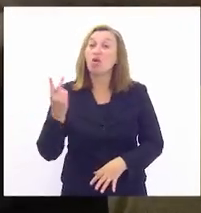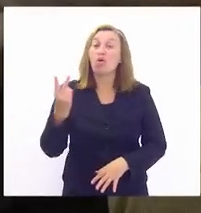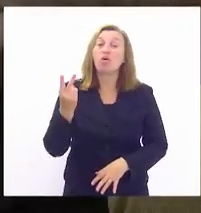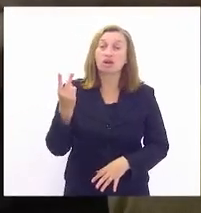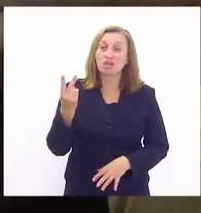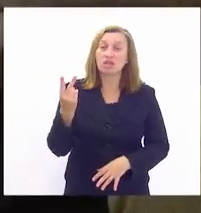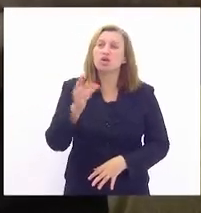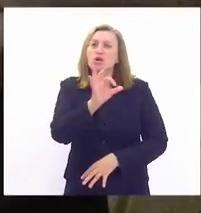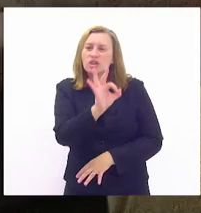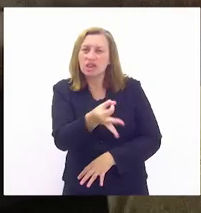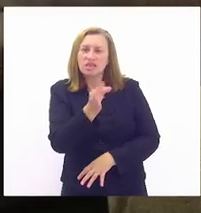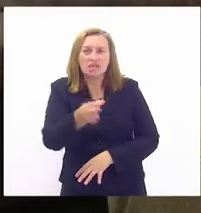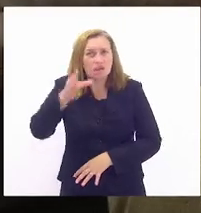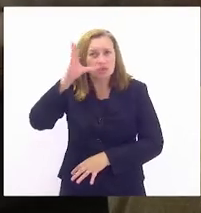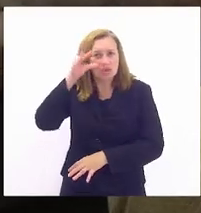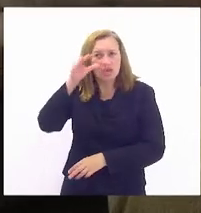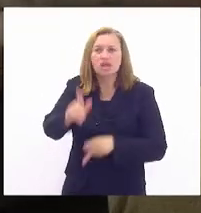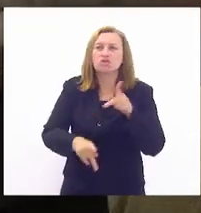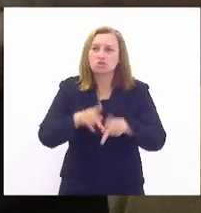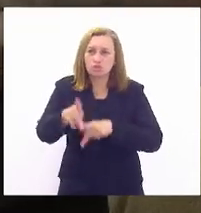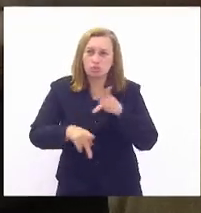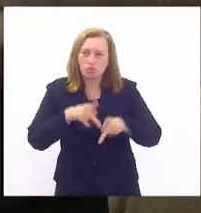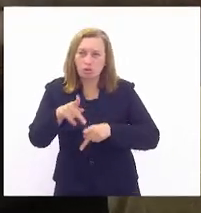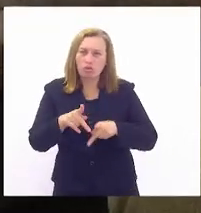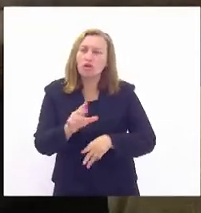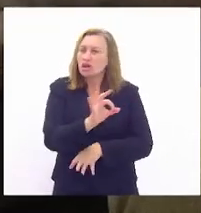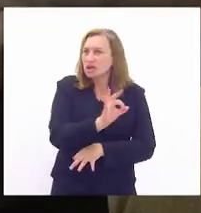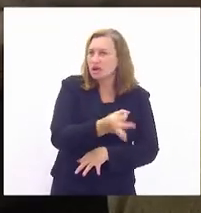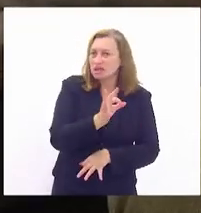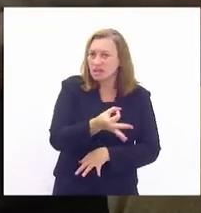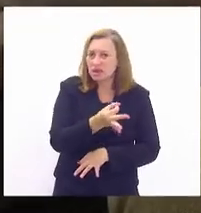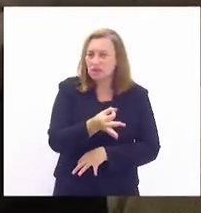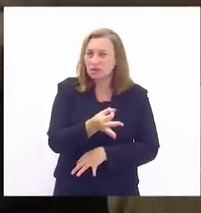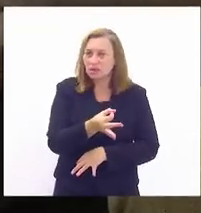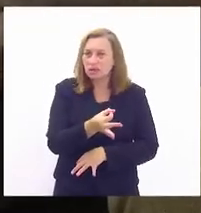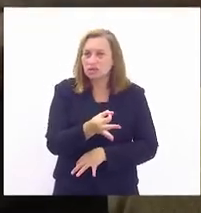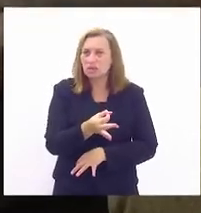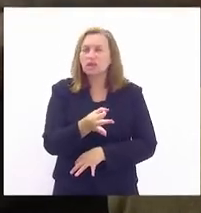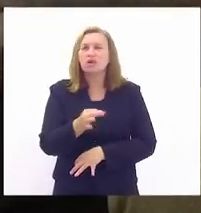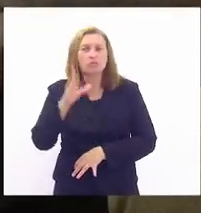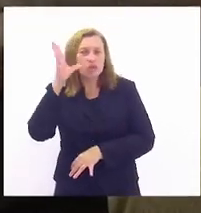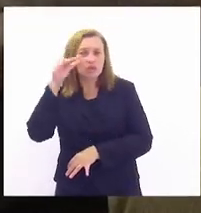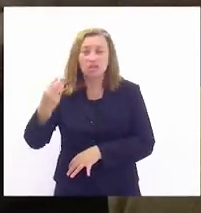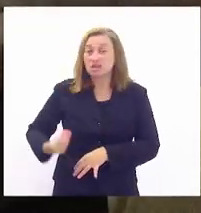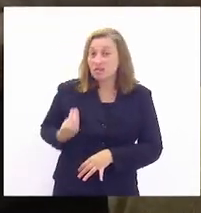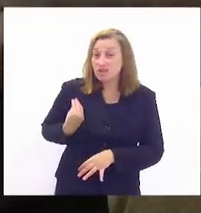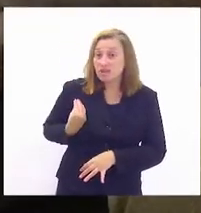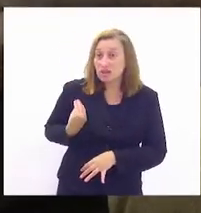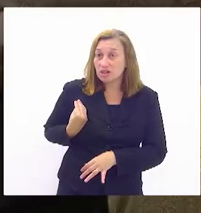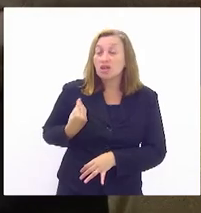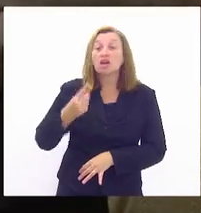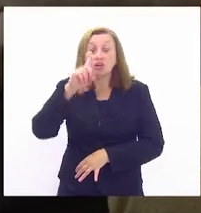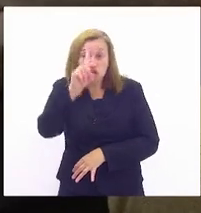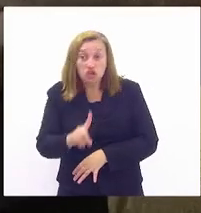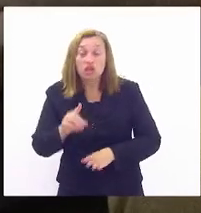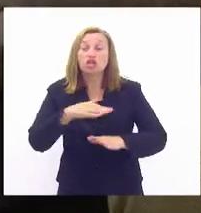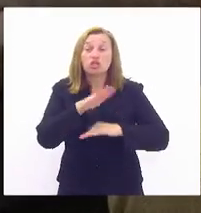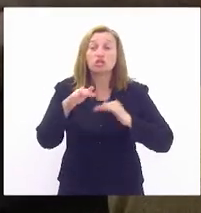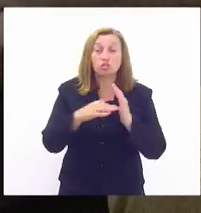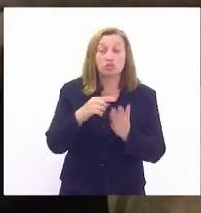é, de fato, o interesse público e o que é, logicamente, o interesse pela vida, que é o direito de todos